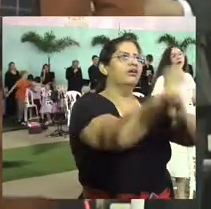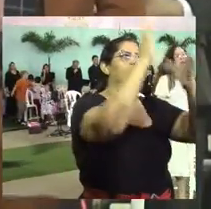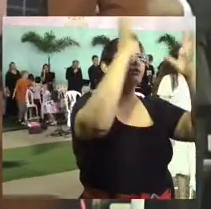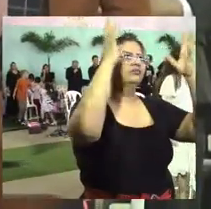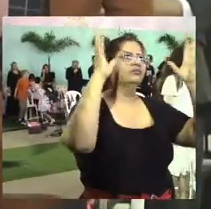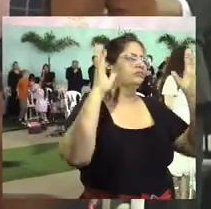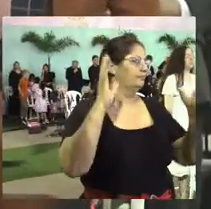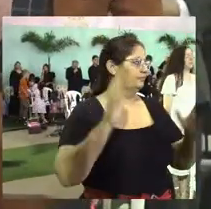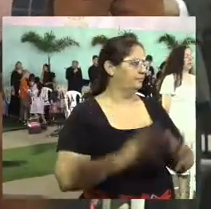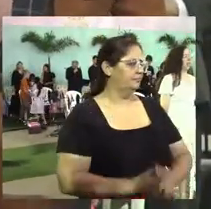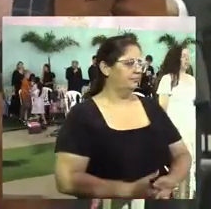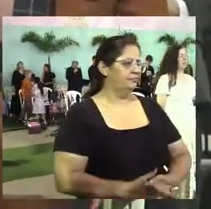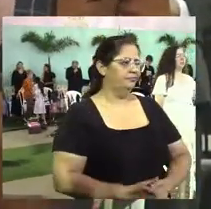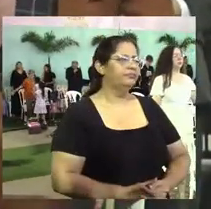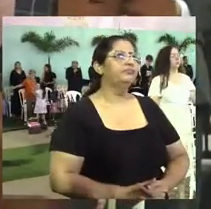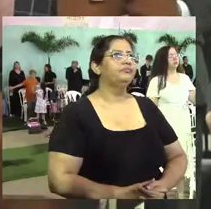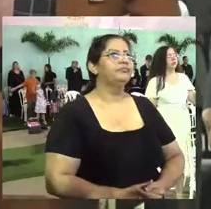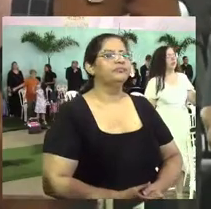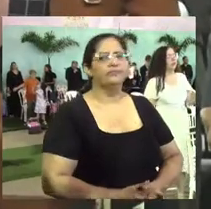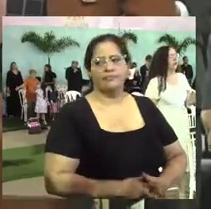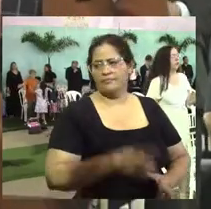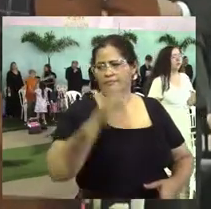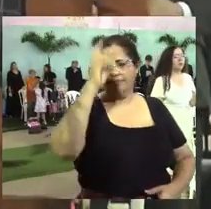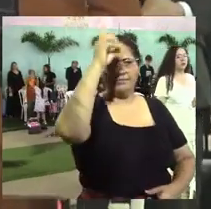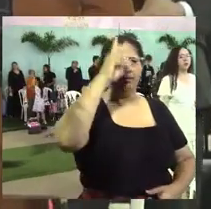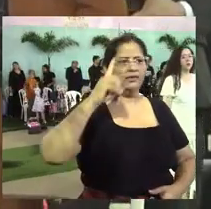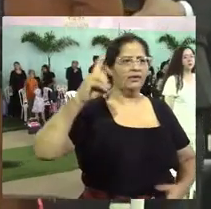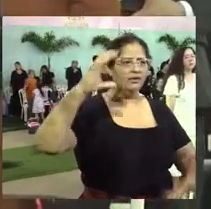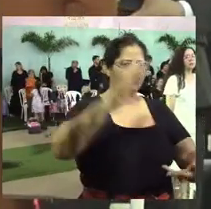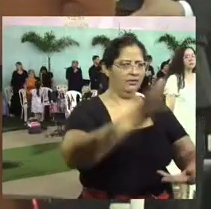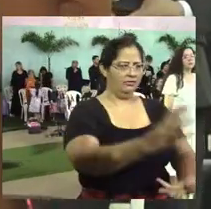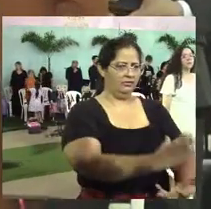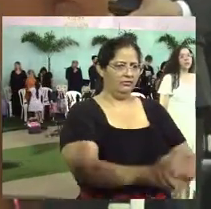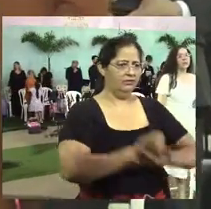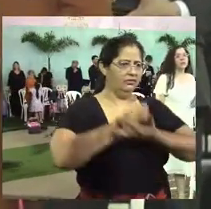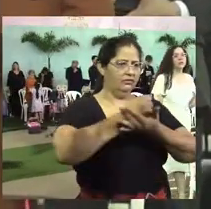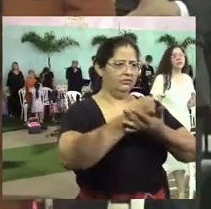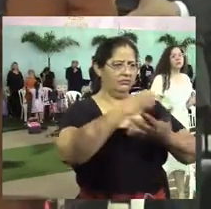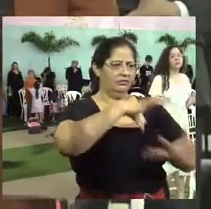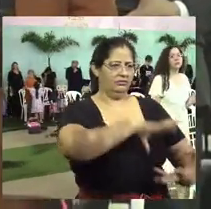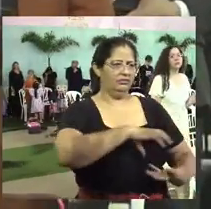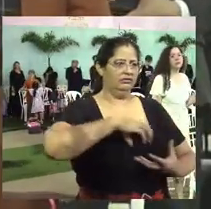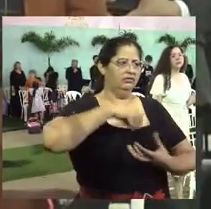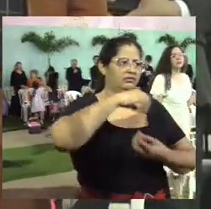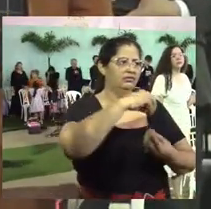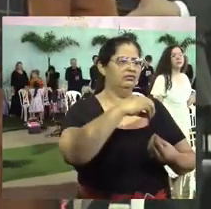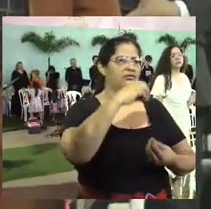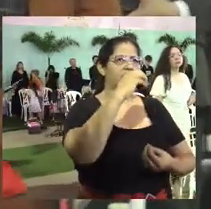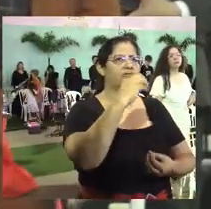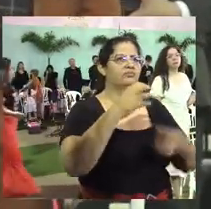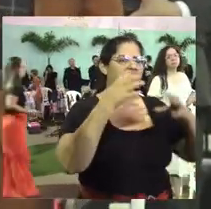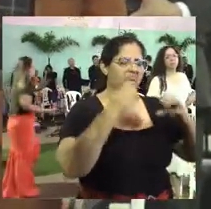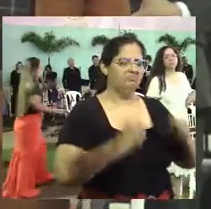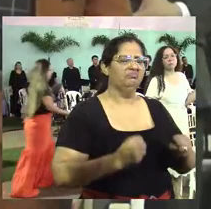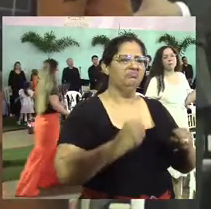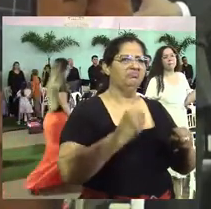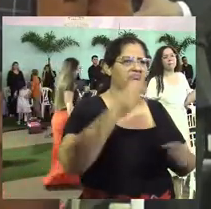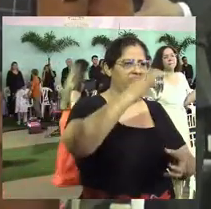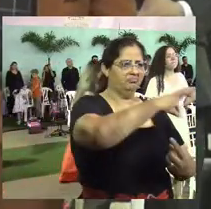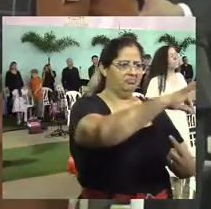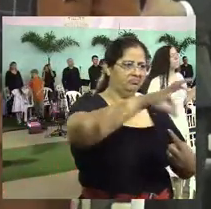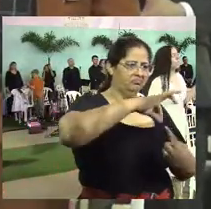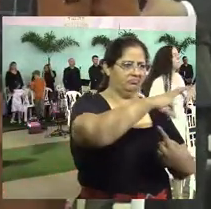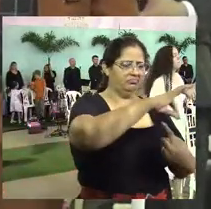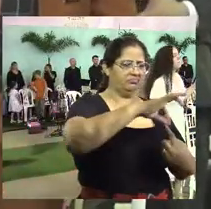sétima alma Deus salva essas almas do poder do Espírito Santo em nome de Jesus